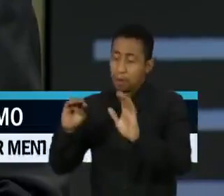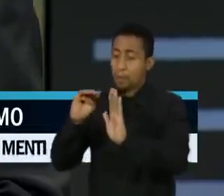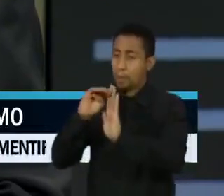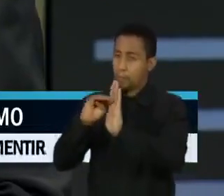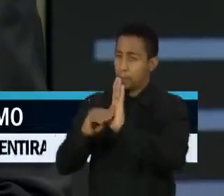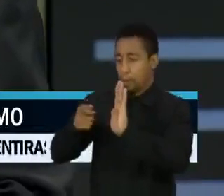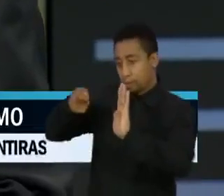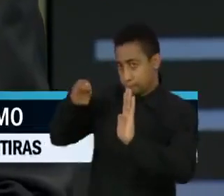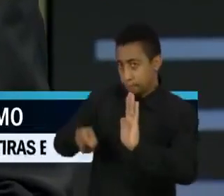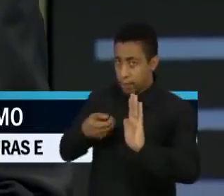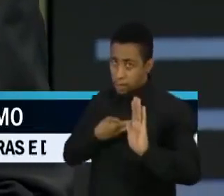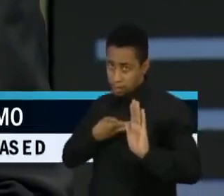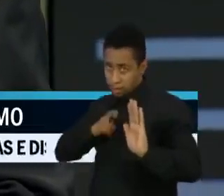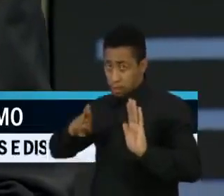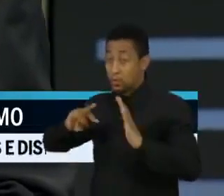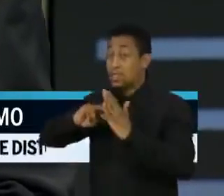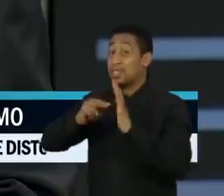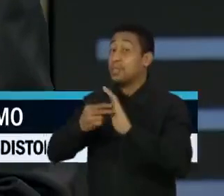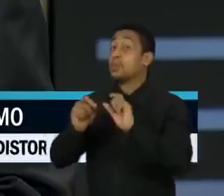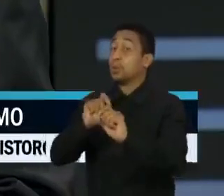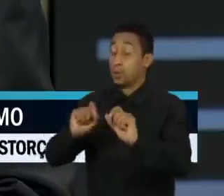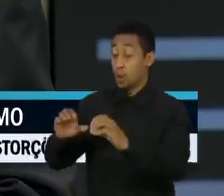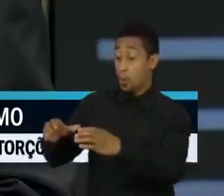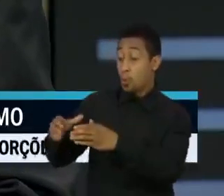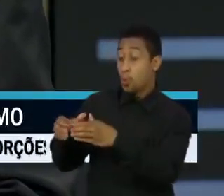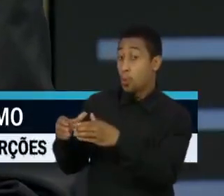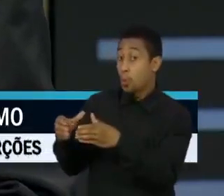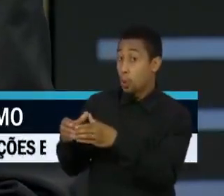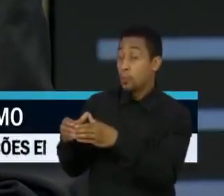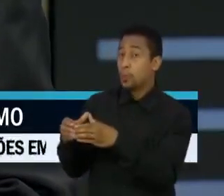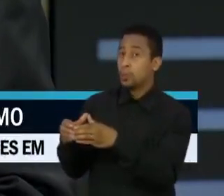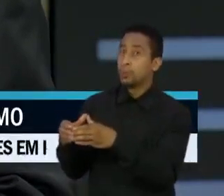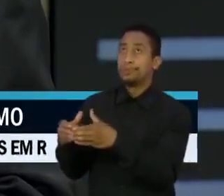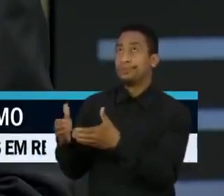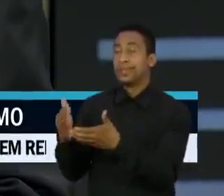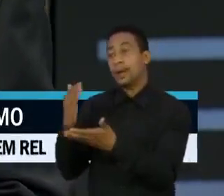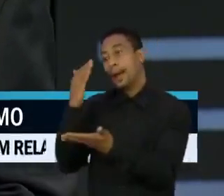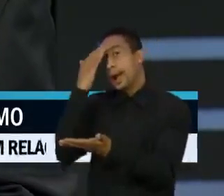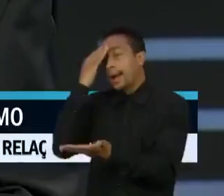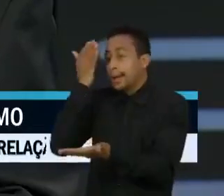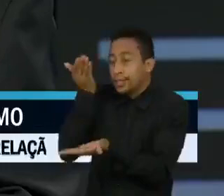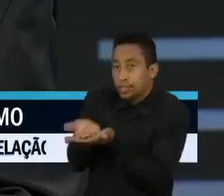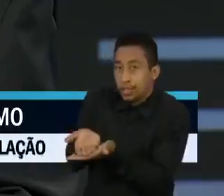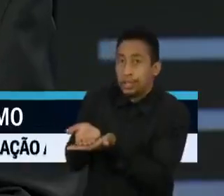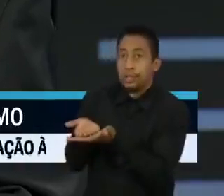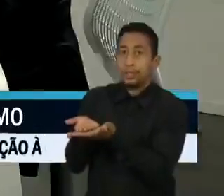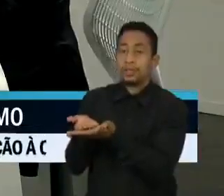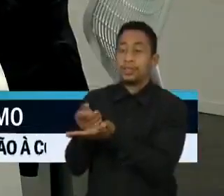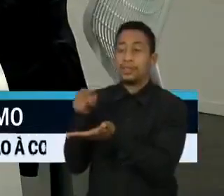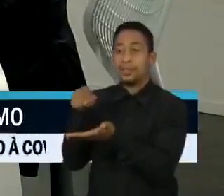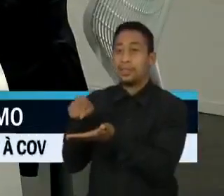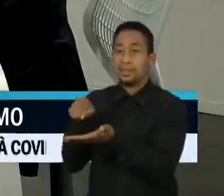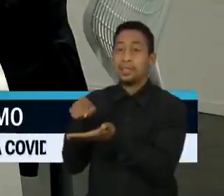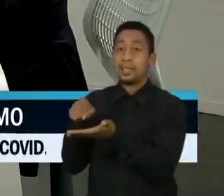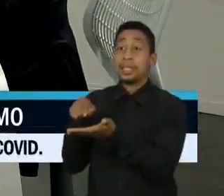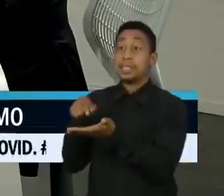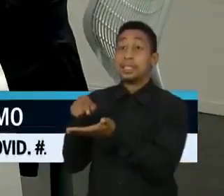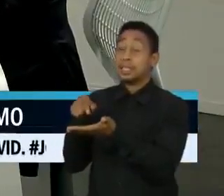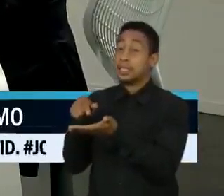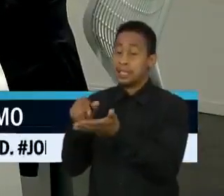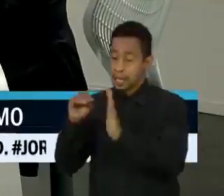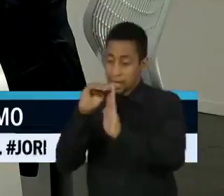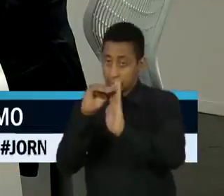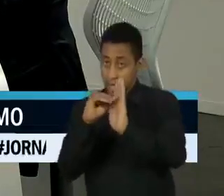religiões significa grupos que acreditam que não existe processos de interpretação diferentes do